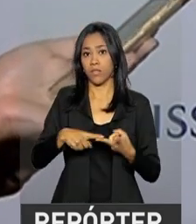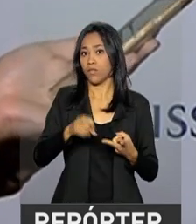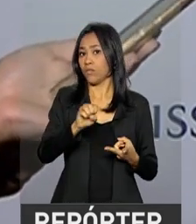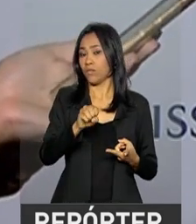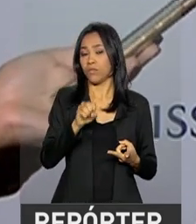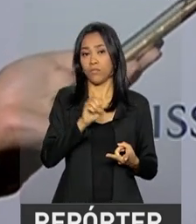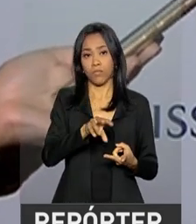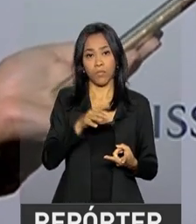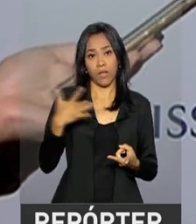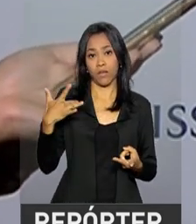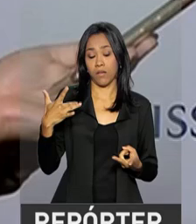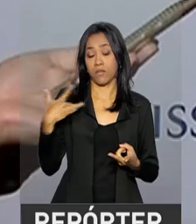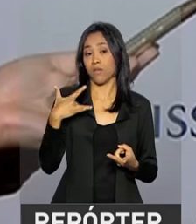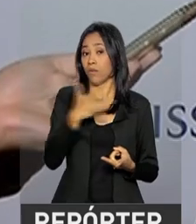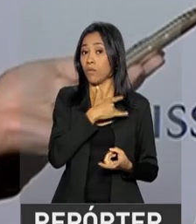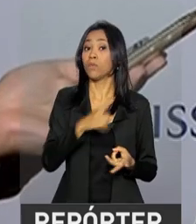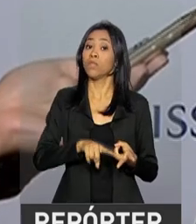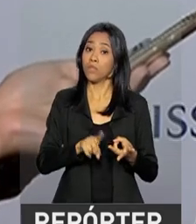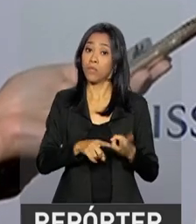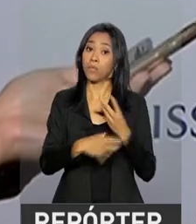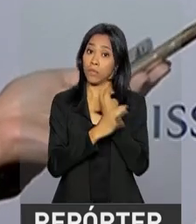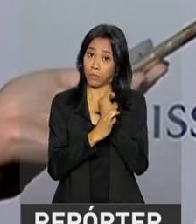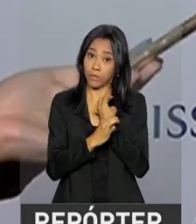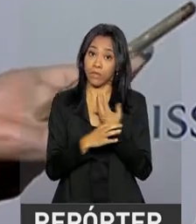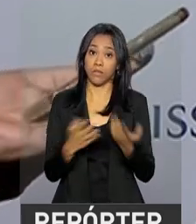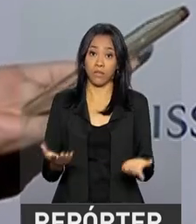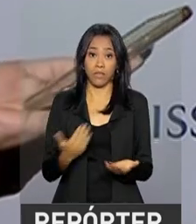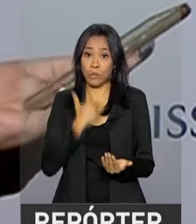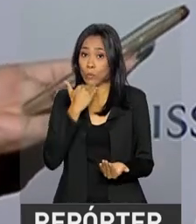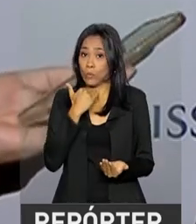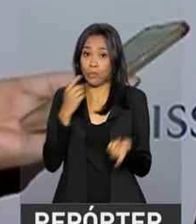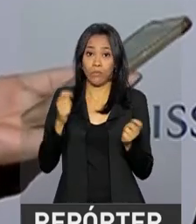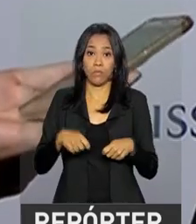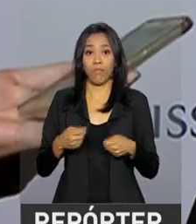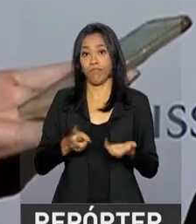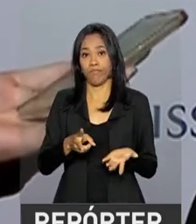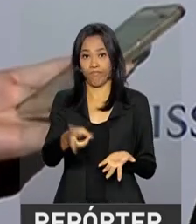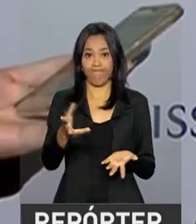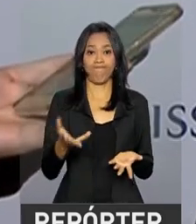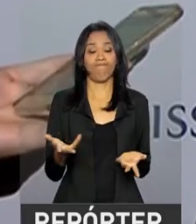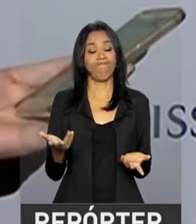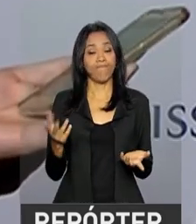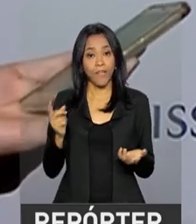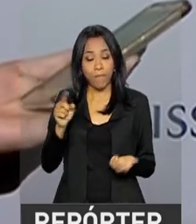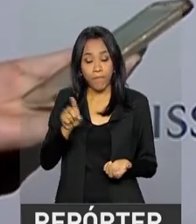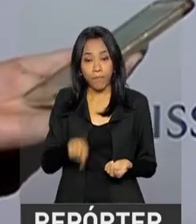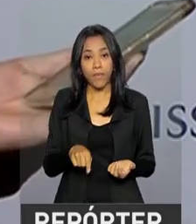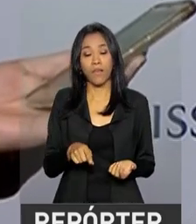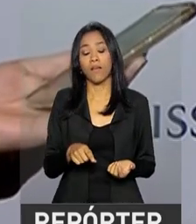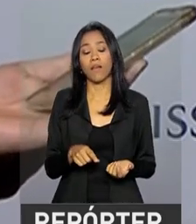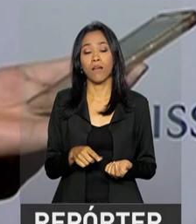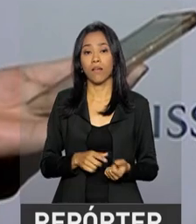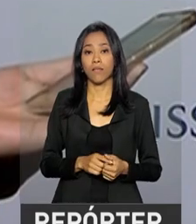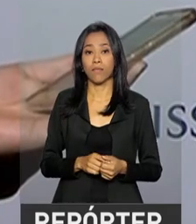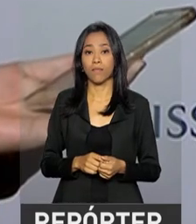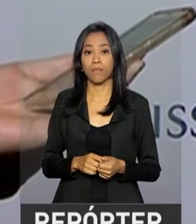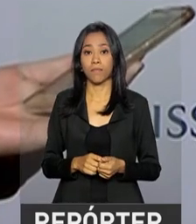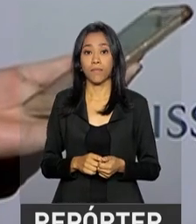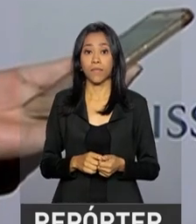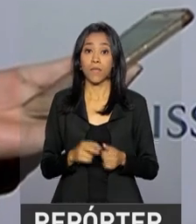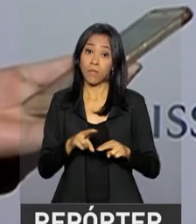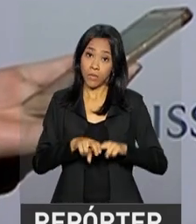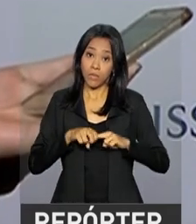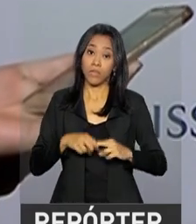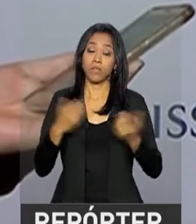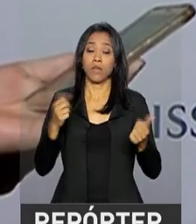segurança, então isso é insustentável. Portanto, é algo mandatório e que, portanto,